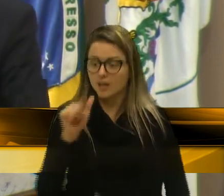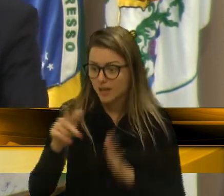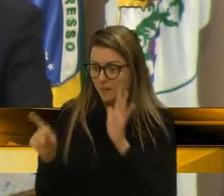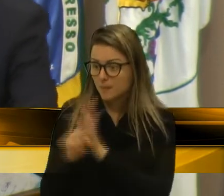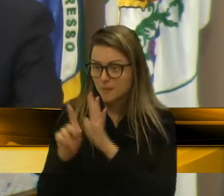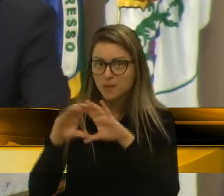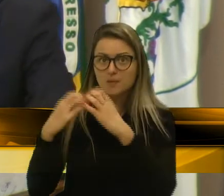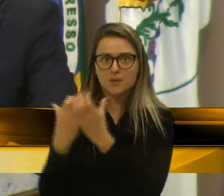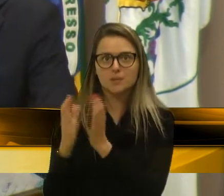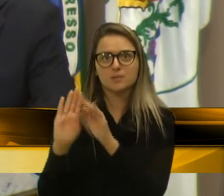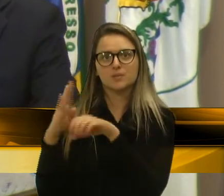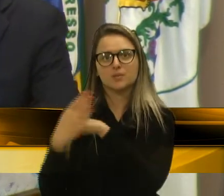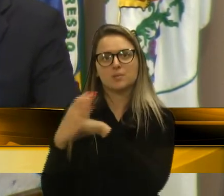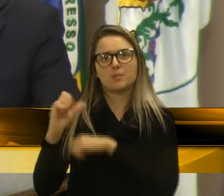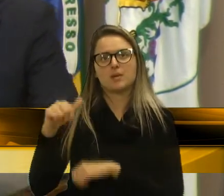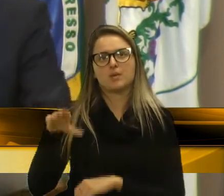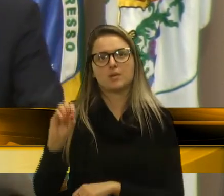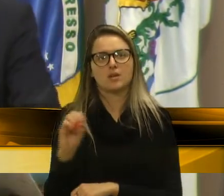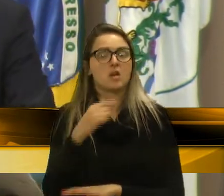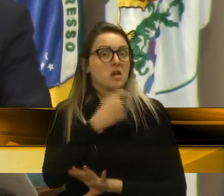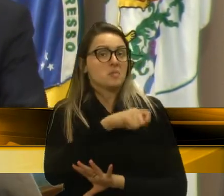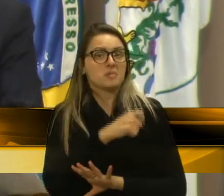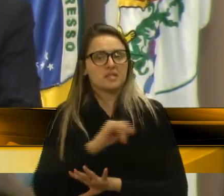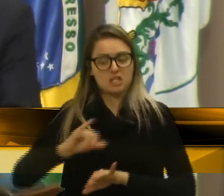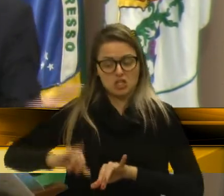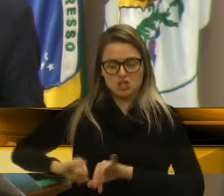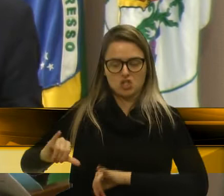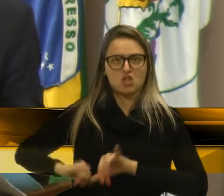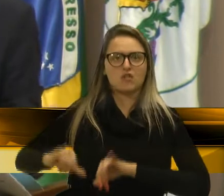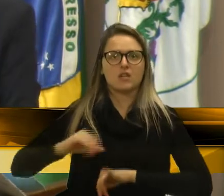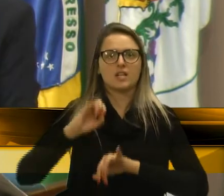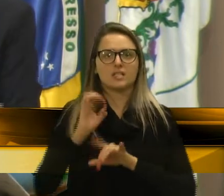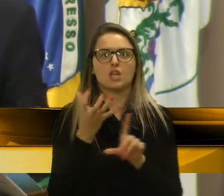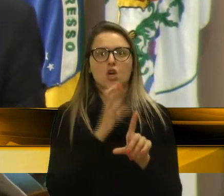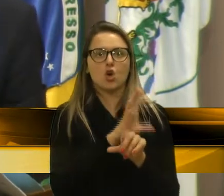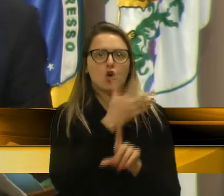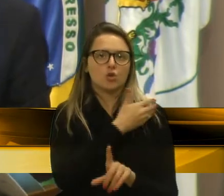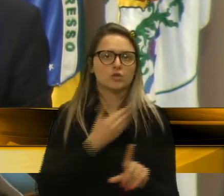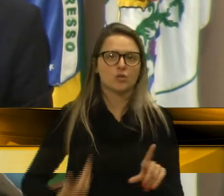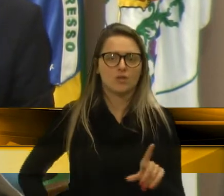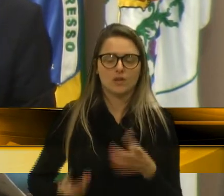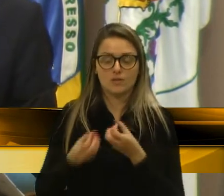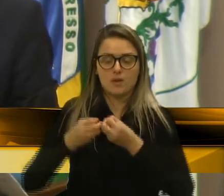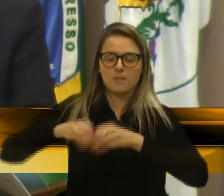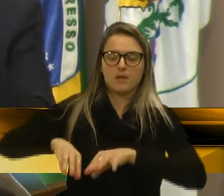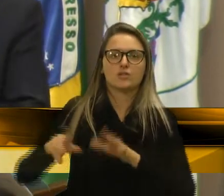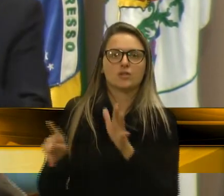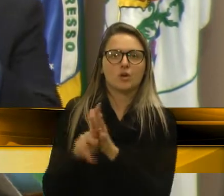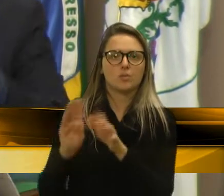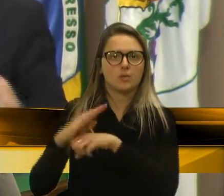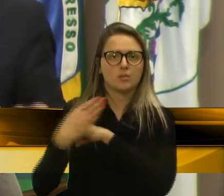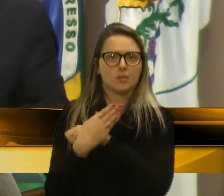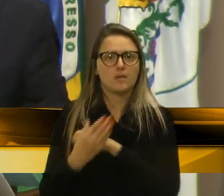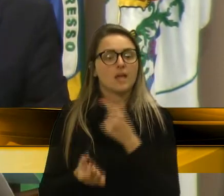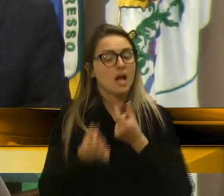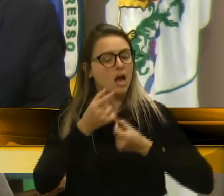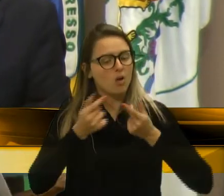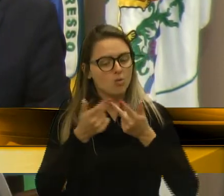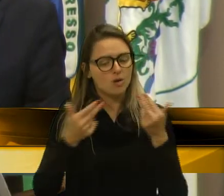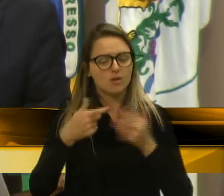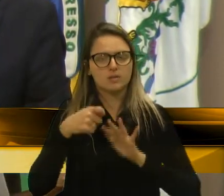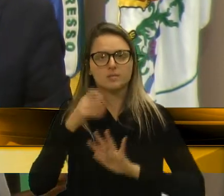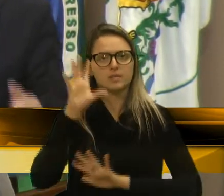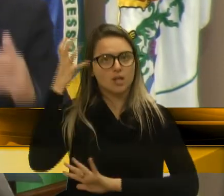comunidade. Sei lá, ele tem que sentir na pele que se ele fica contra o governo, ele vai acabar se prejudicando. Algum corretivo esse cara tem que levar,